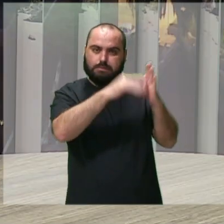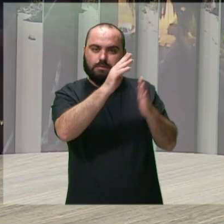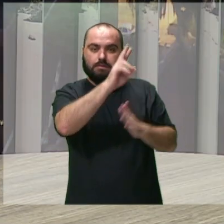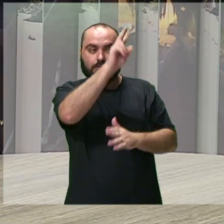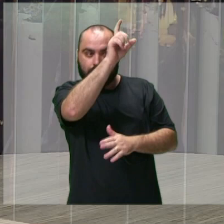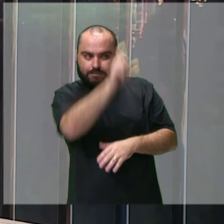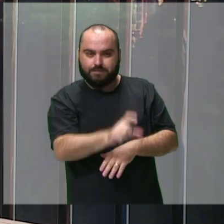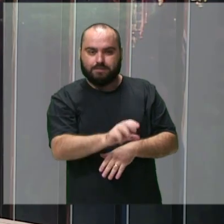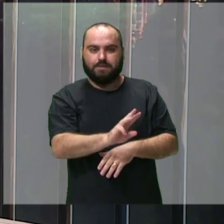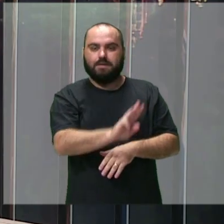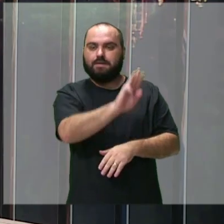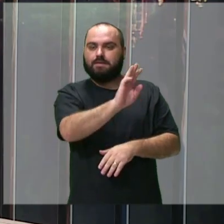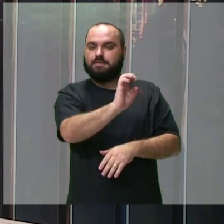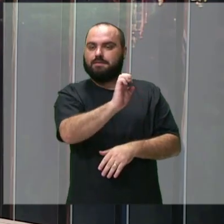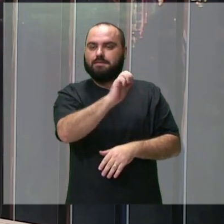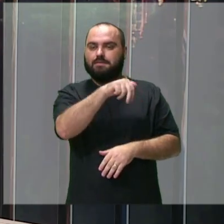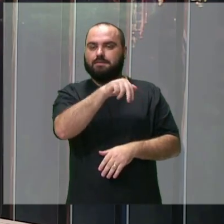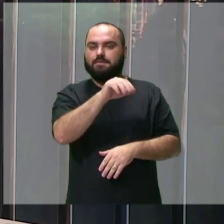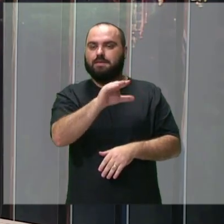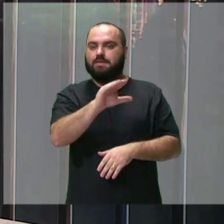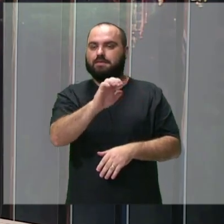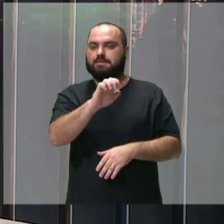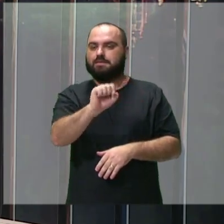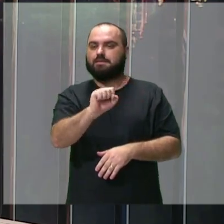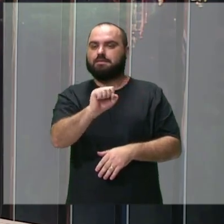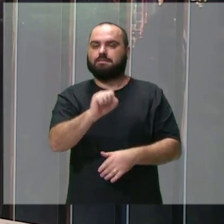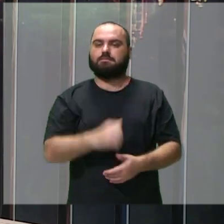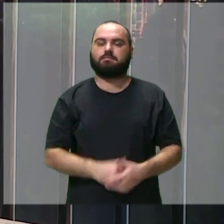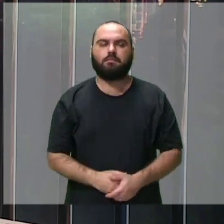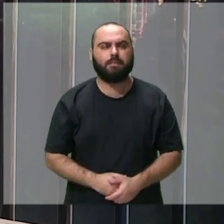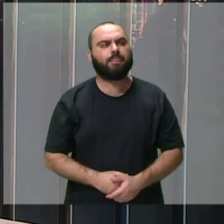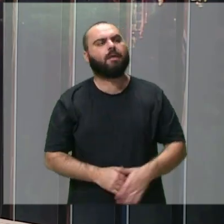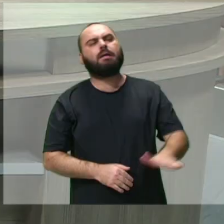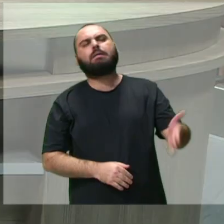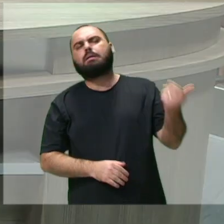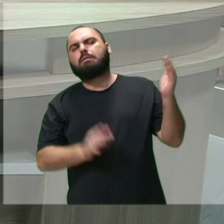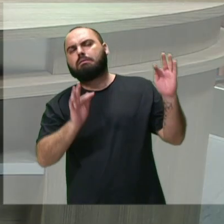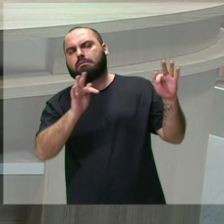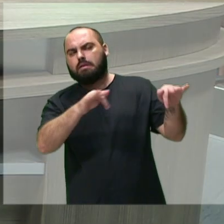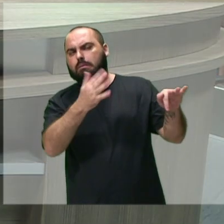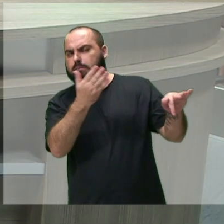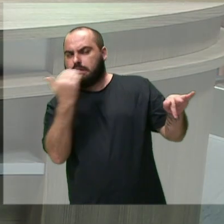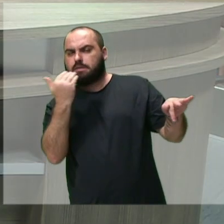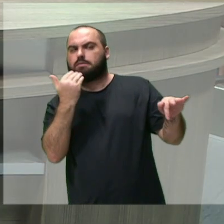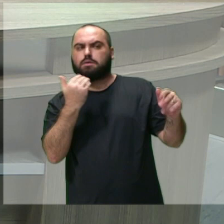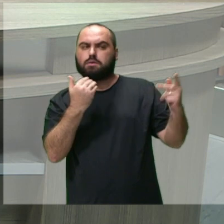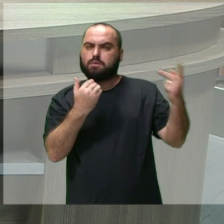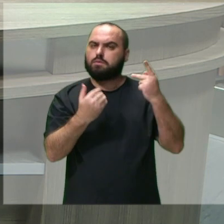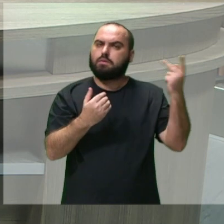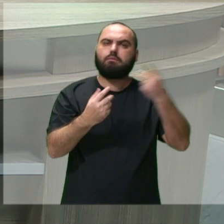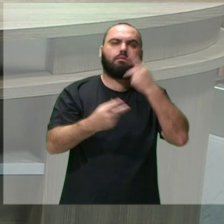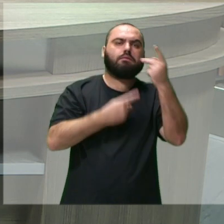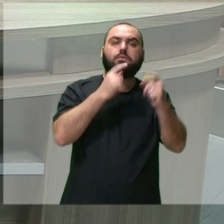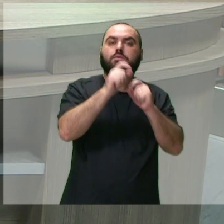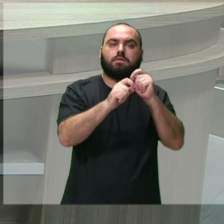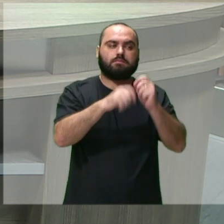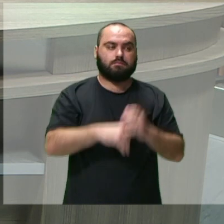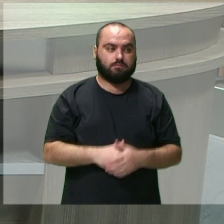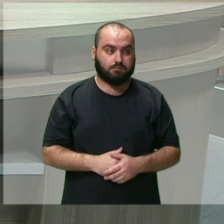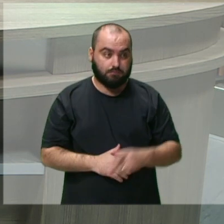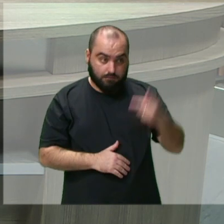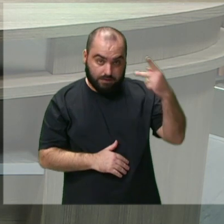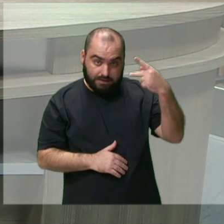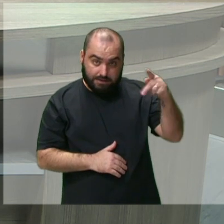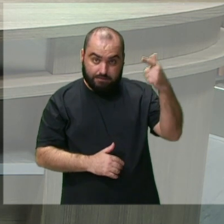Vences. Vences, no final do primeiro bloco a gente falava ali, né, que a tua carreira ela começou inclusive em